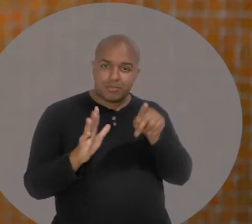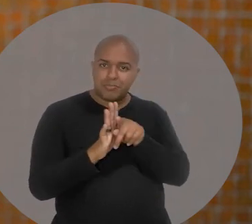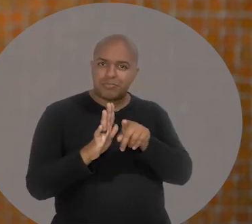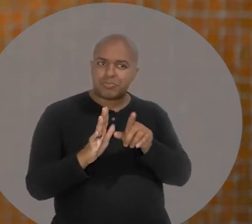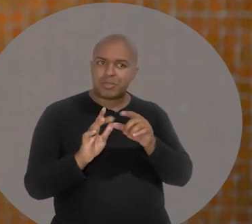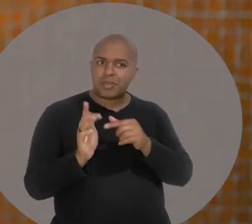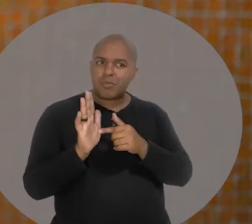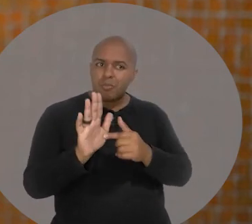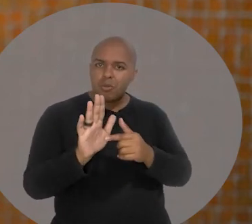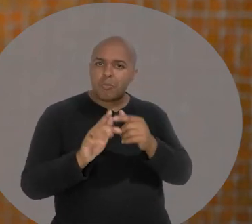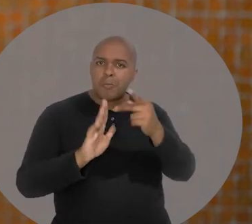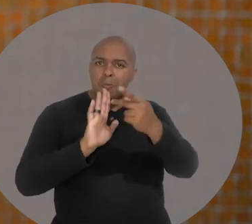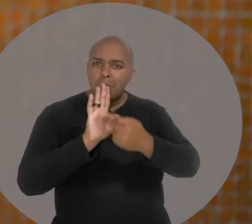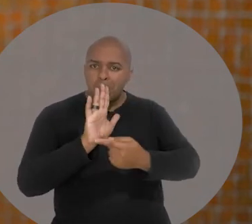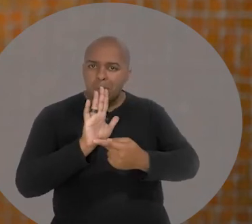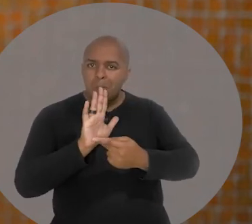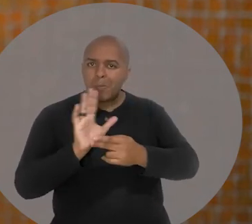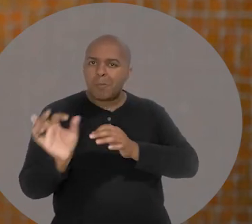direcionam projetos ou